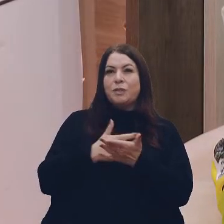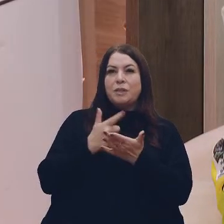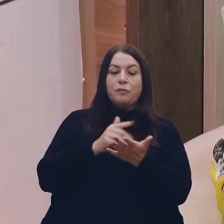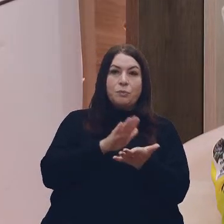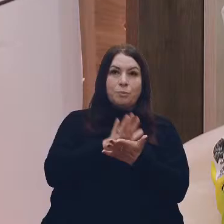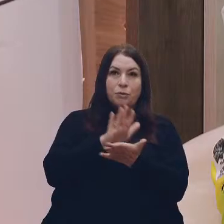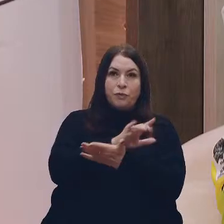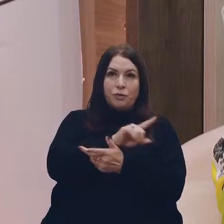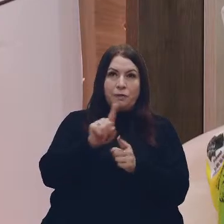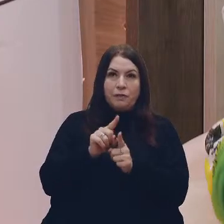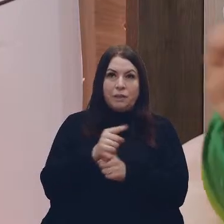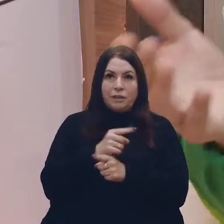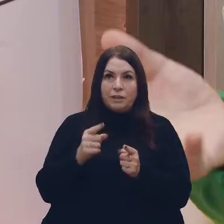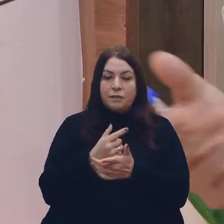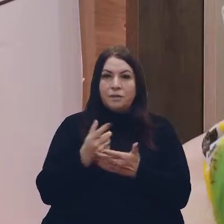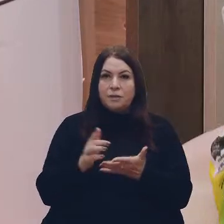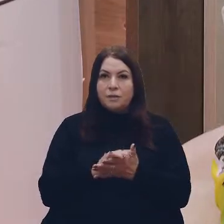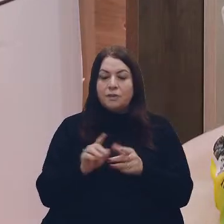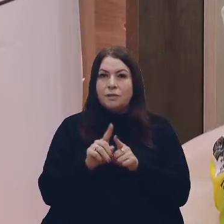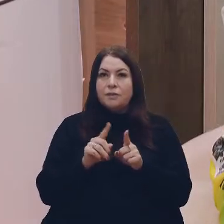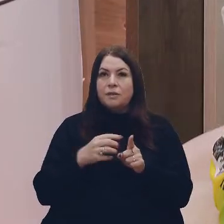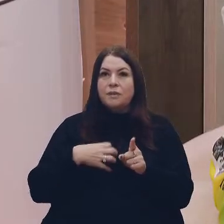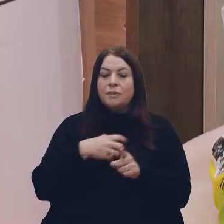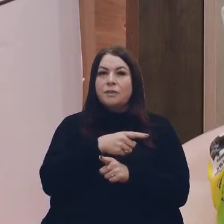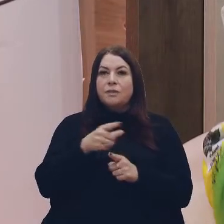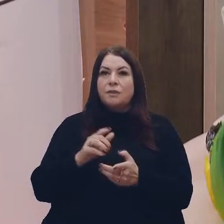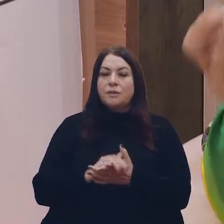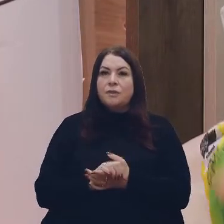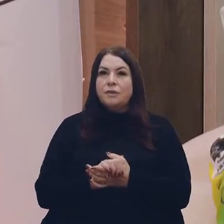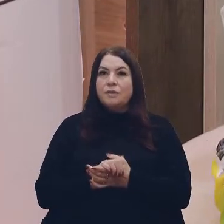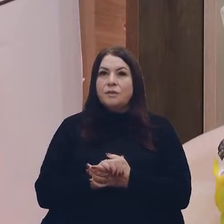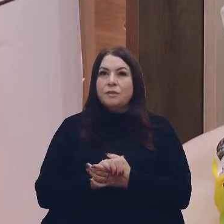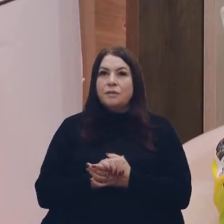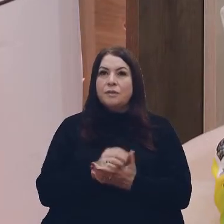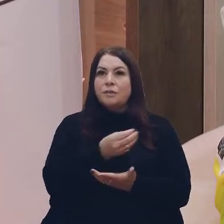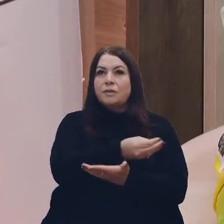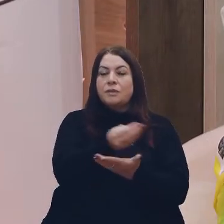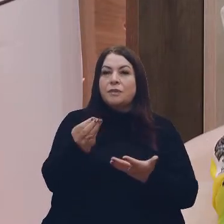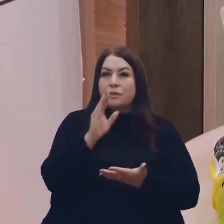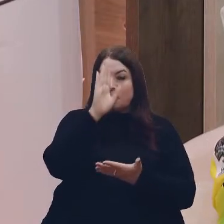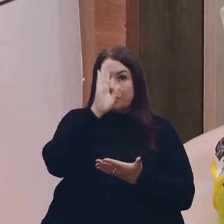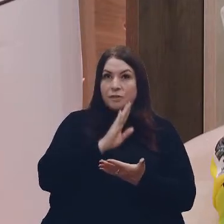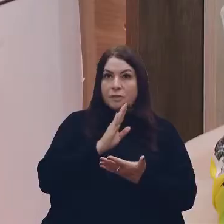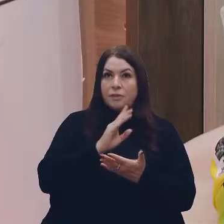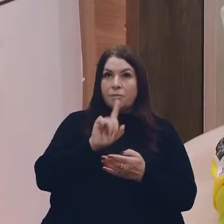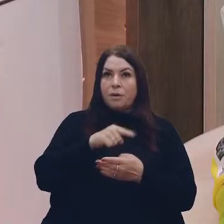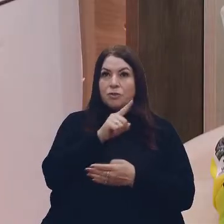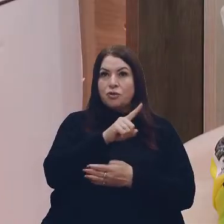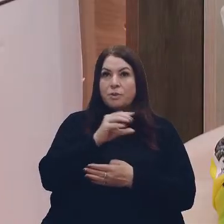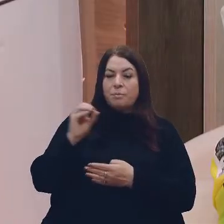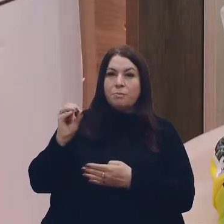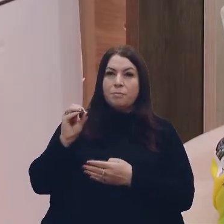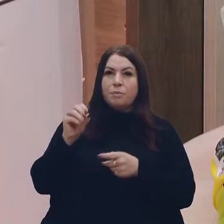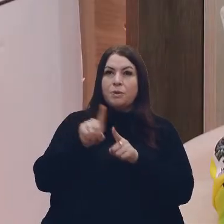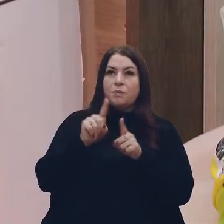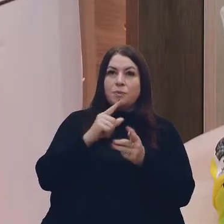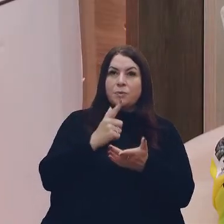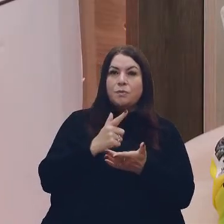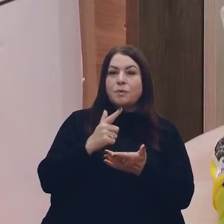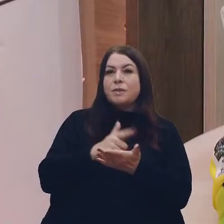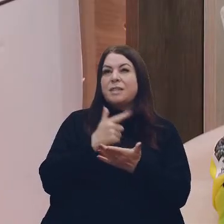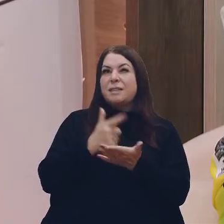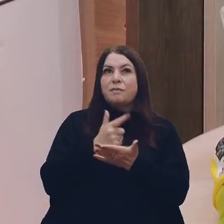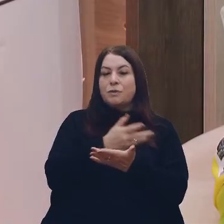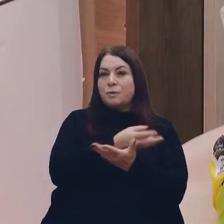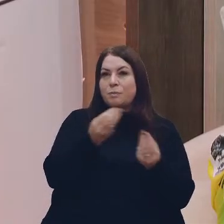publicadas já, né? São, nesse formato de distribuição gratuita, são mais de 1.000 exemplares por